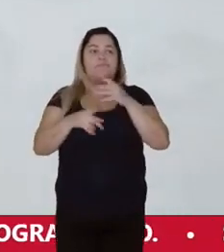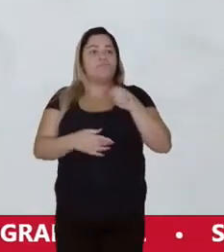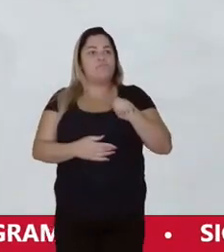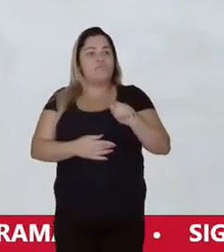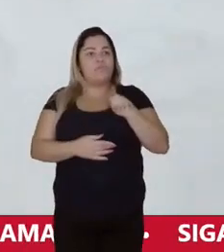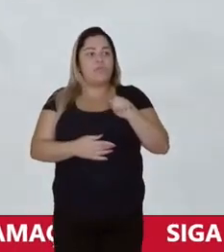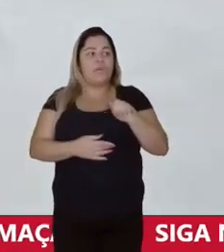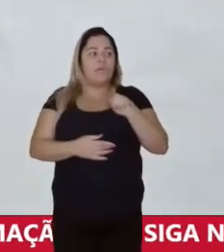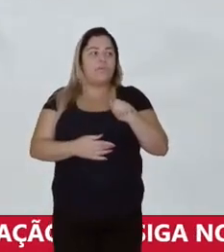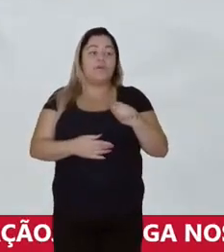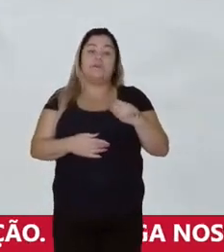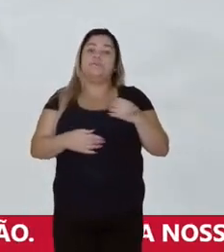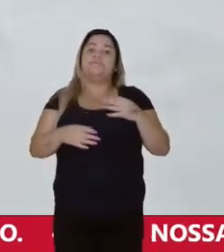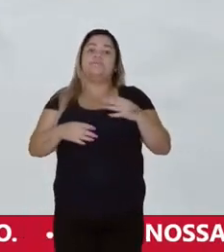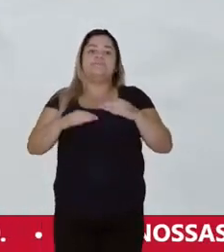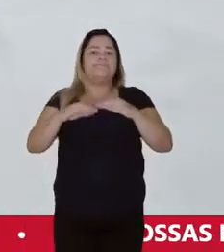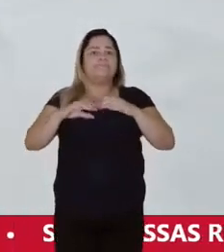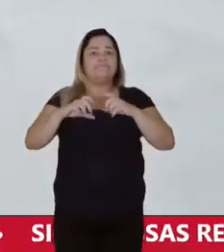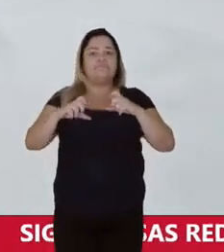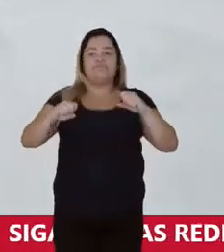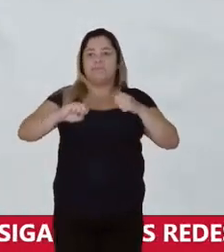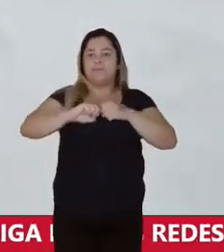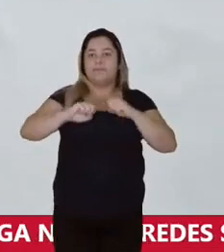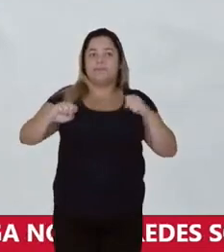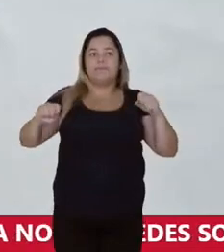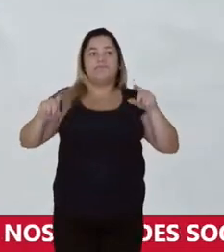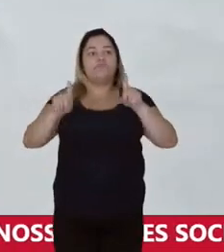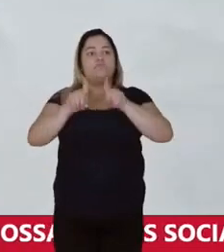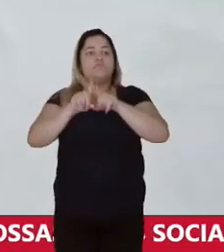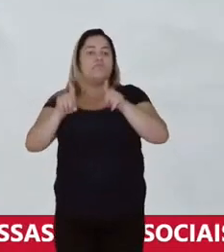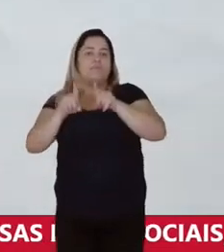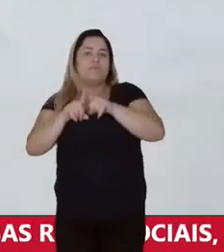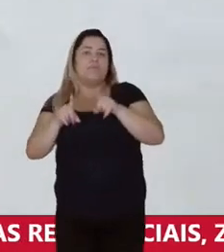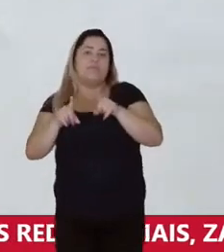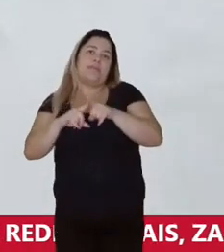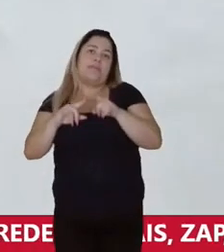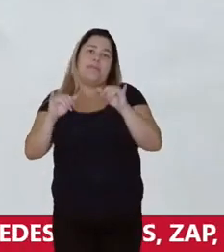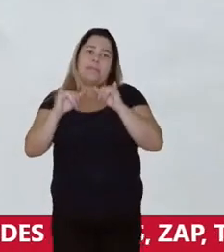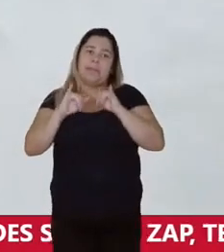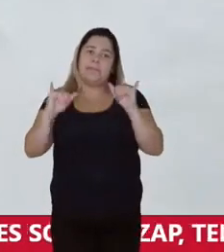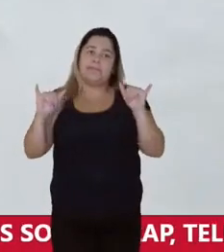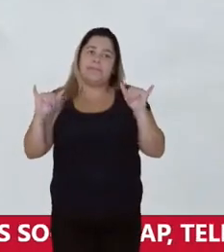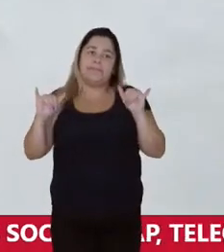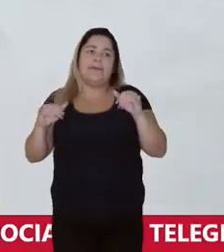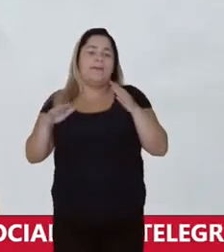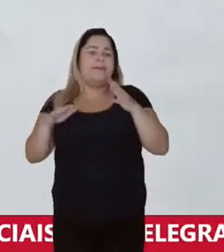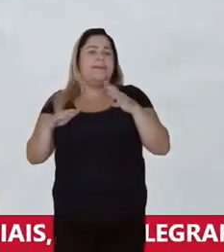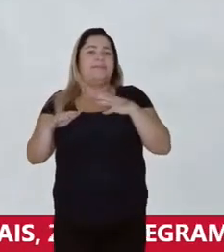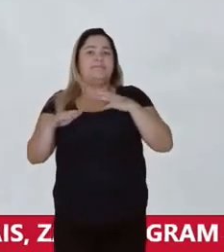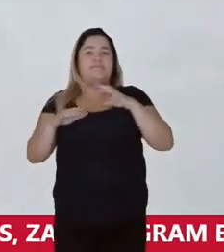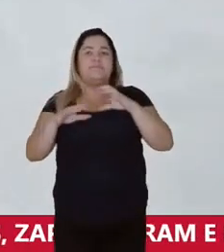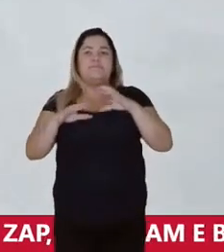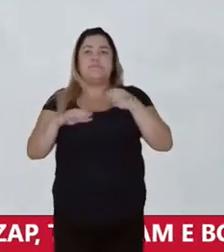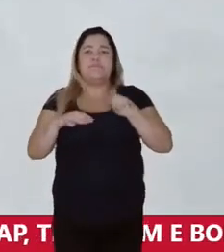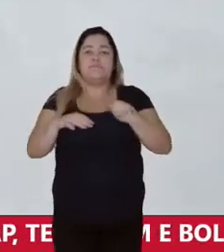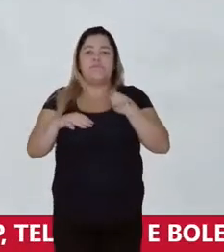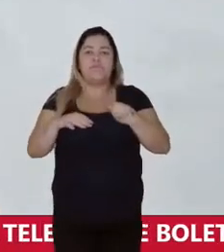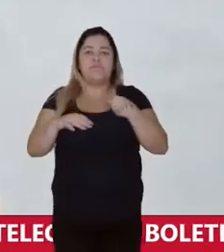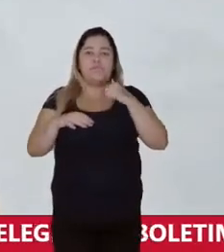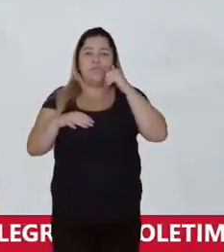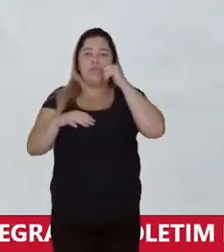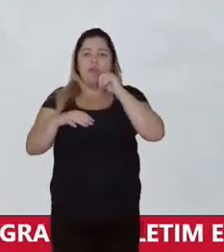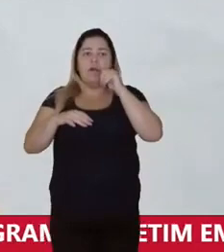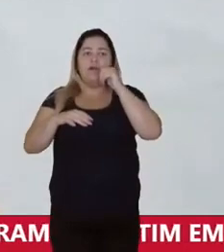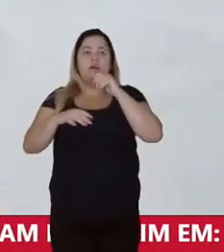uma crise gigante de desigualdade todos os dias, muitas notícias, isso tem um impacto muito grande na vida das mulheres, que são